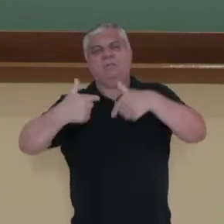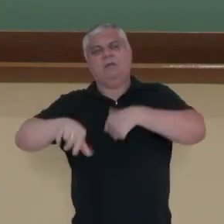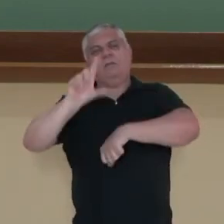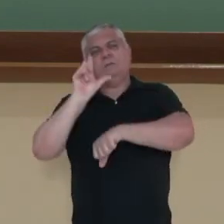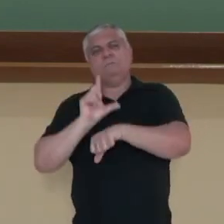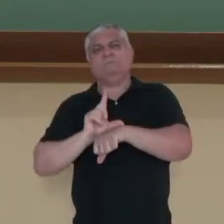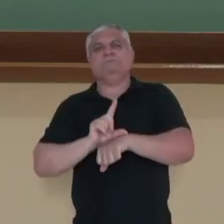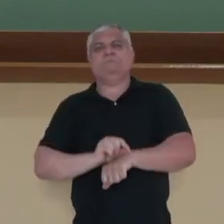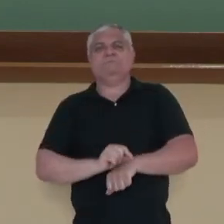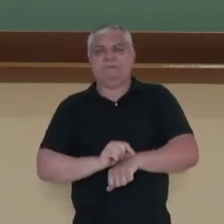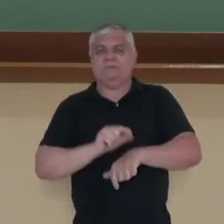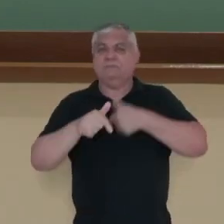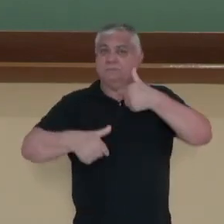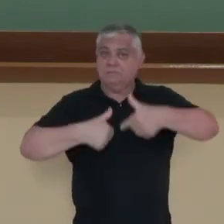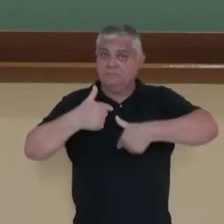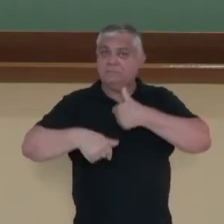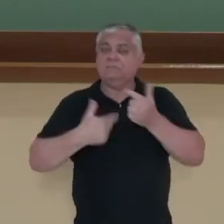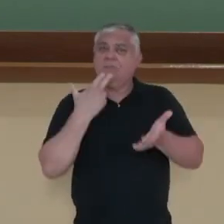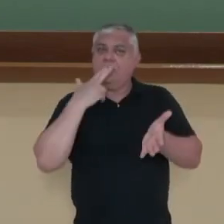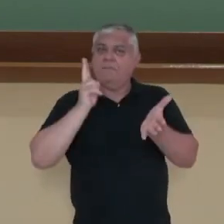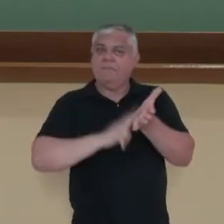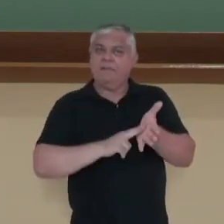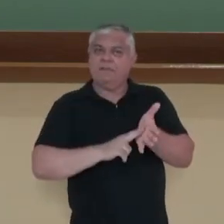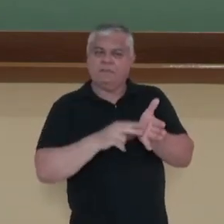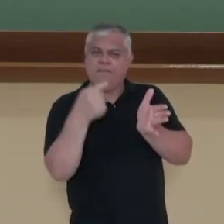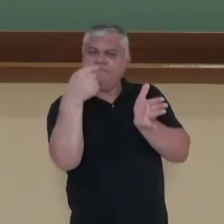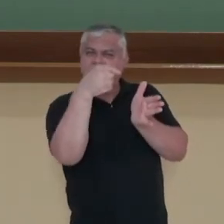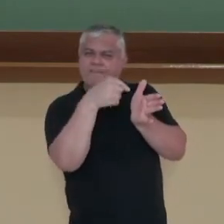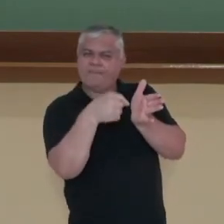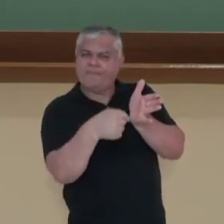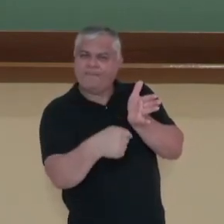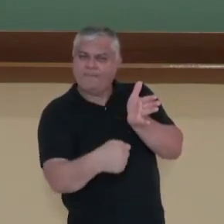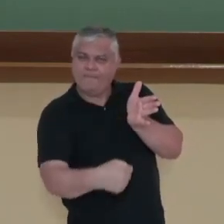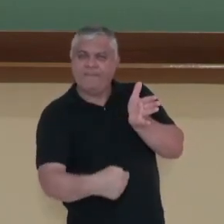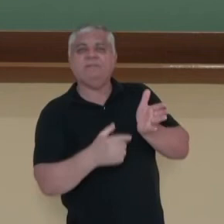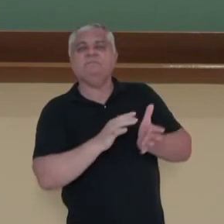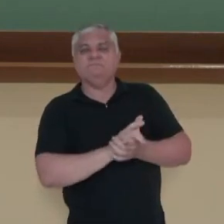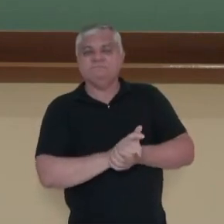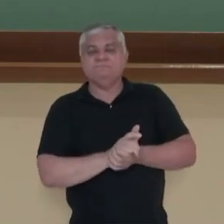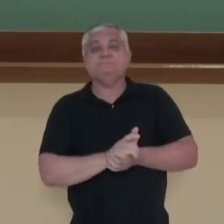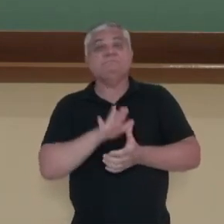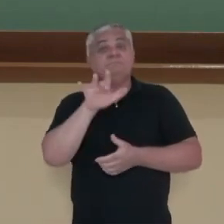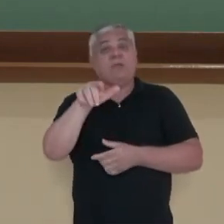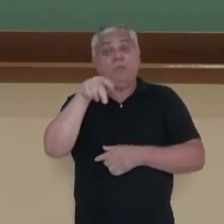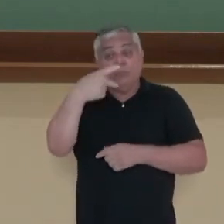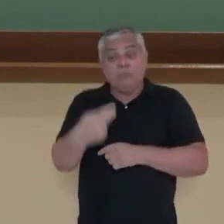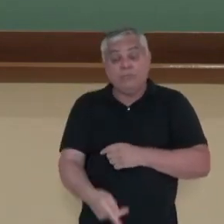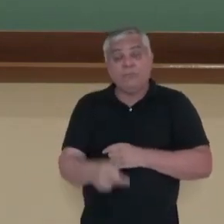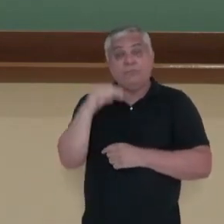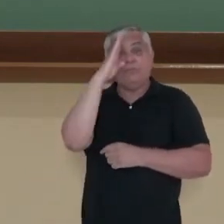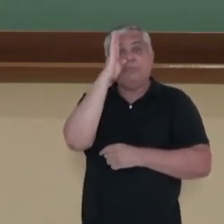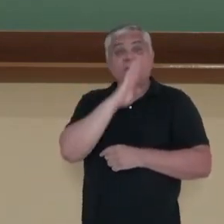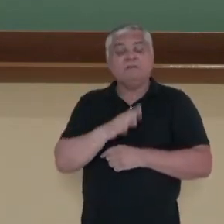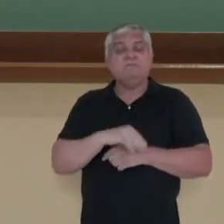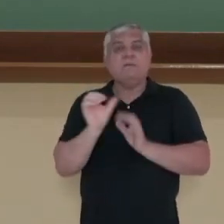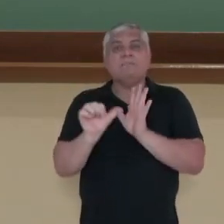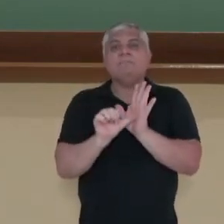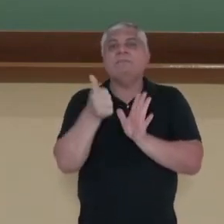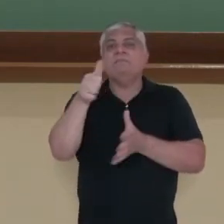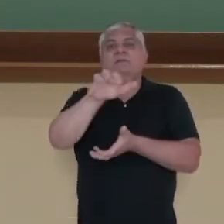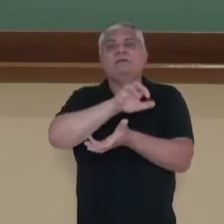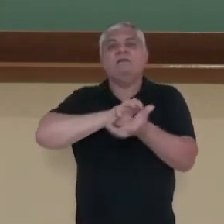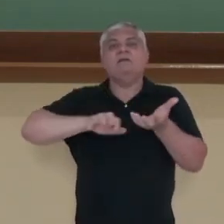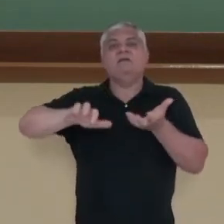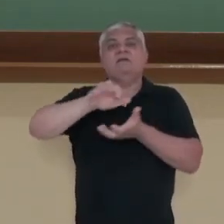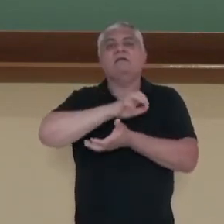trabalhadores defendiam na carta em 1838. Enquanto isso, no Brasil, a primeira greve vai